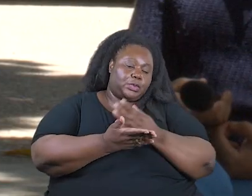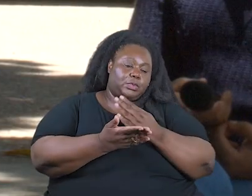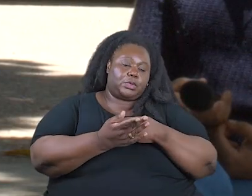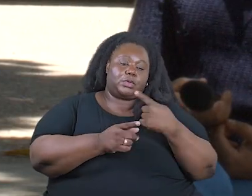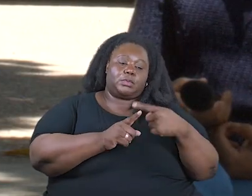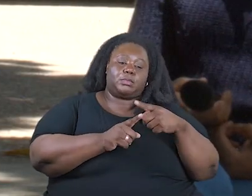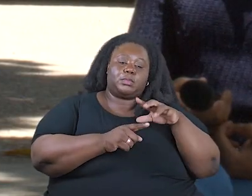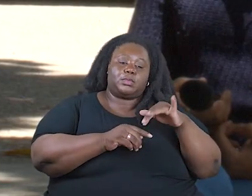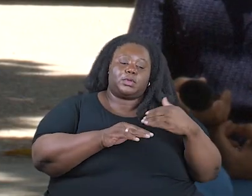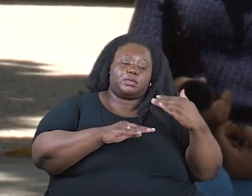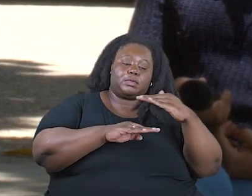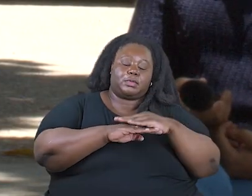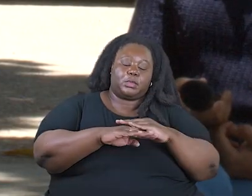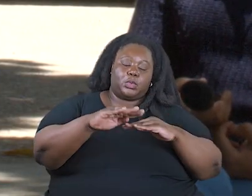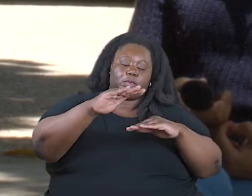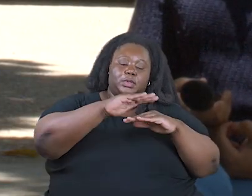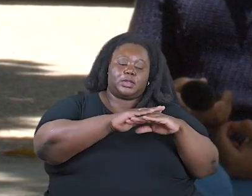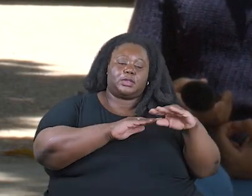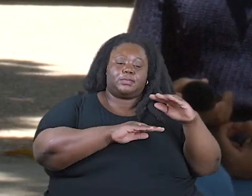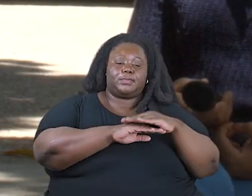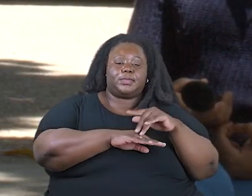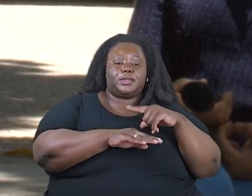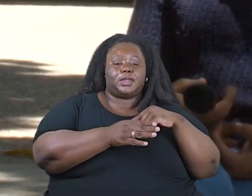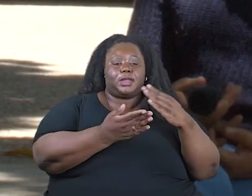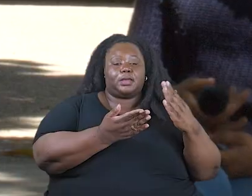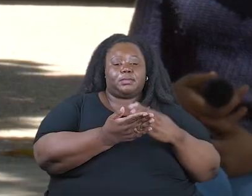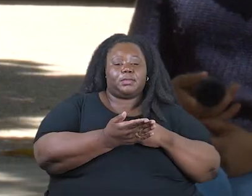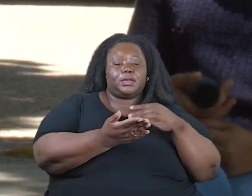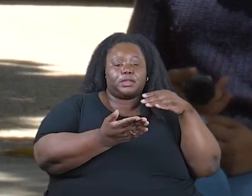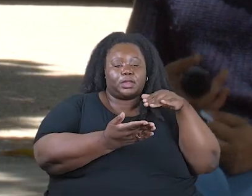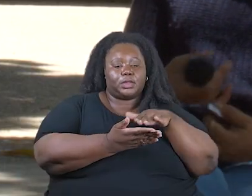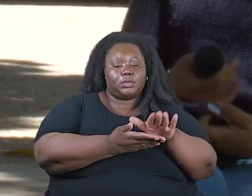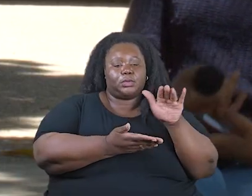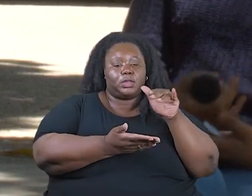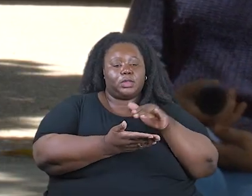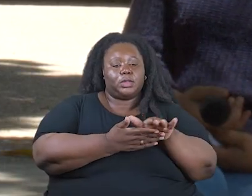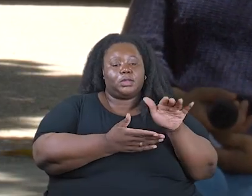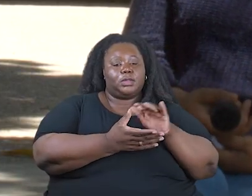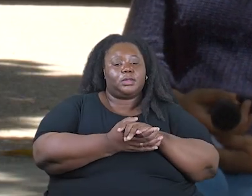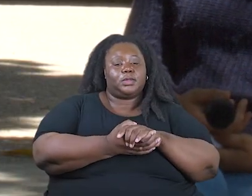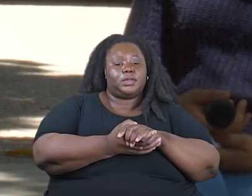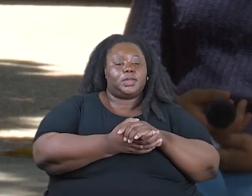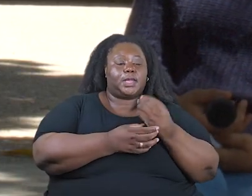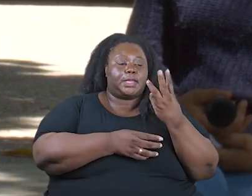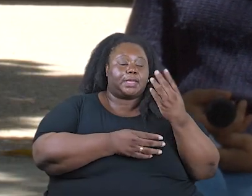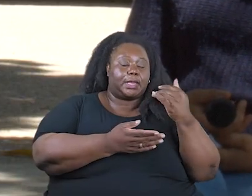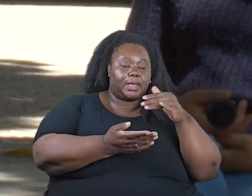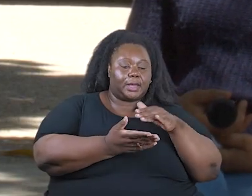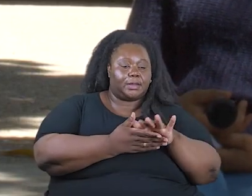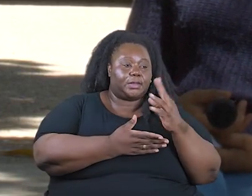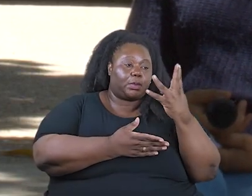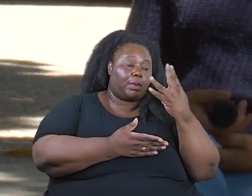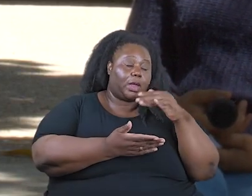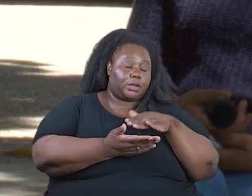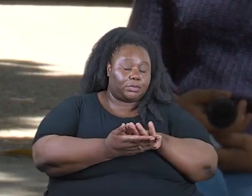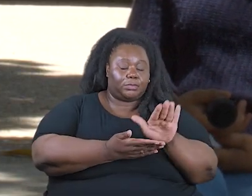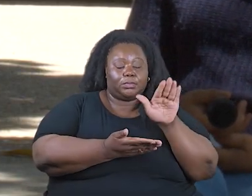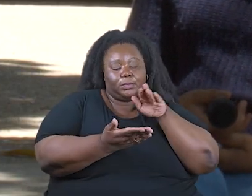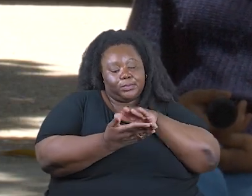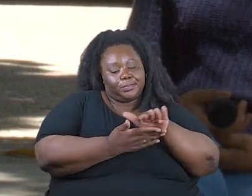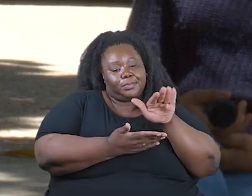livro, porque ele vai fazendo sobreposições. Então, tem página que passa 2 vezes na máquina, tem página que passa 3, tem página que passa